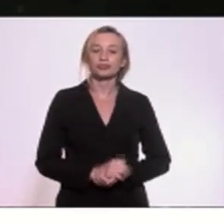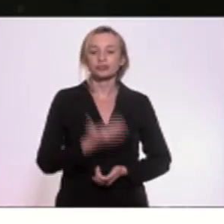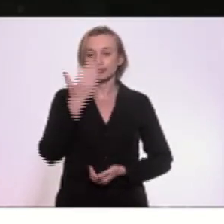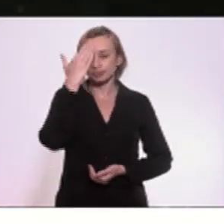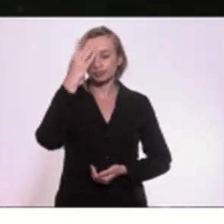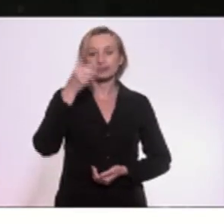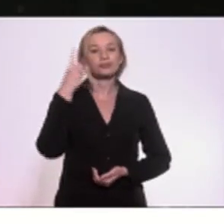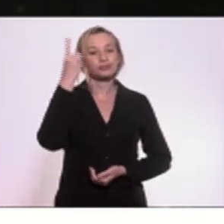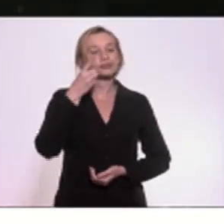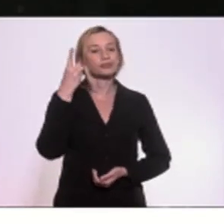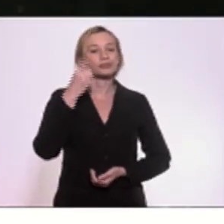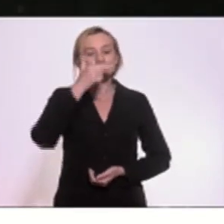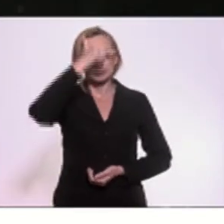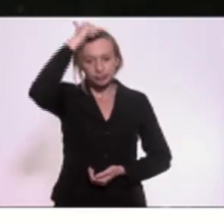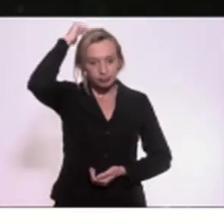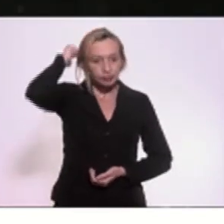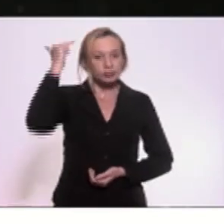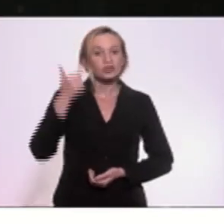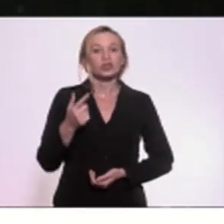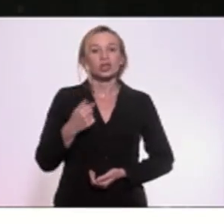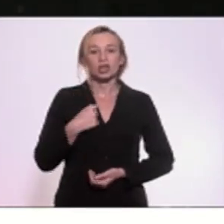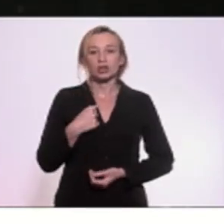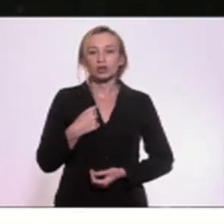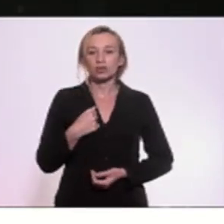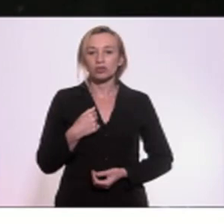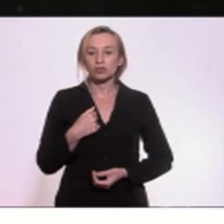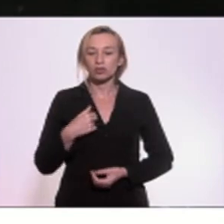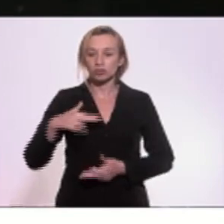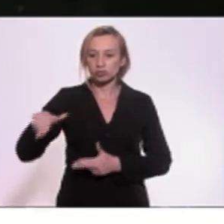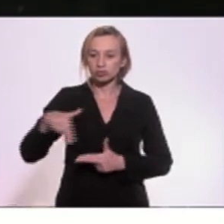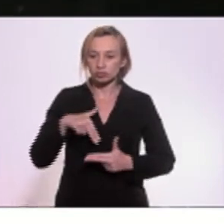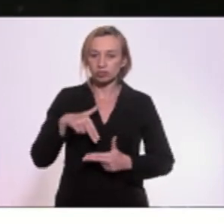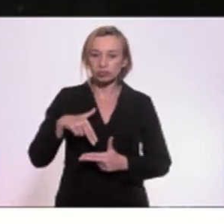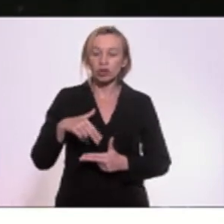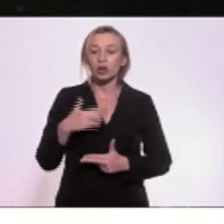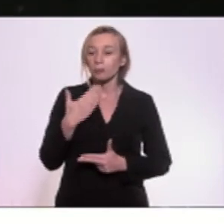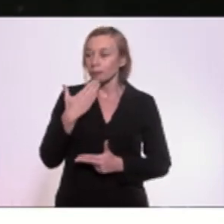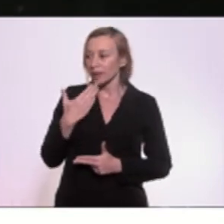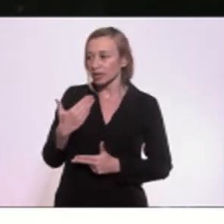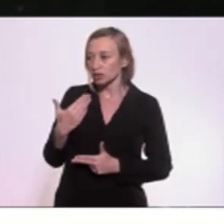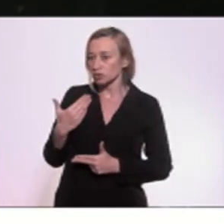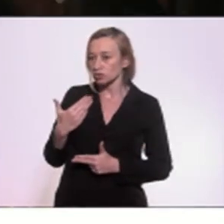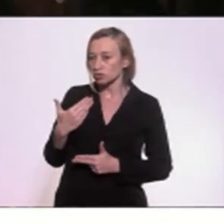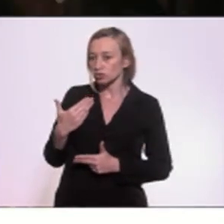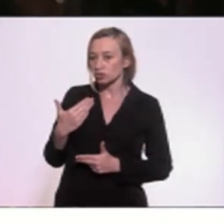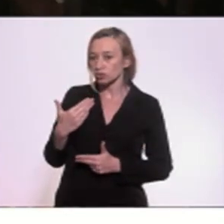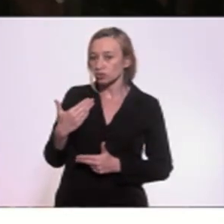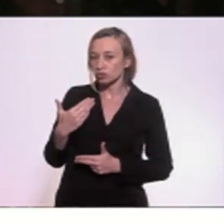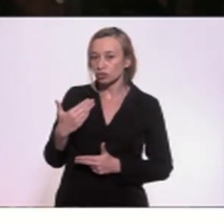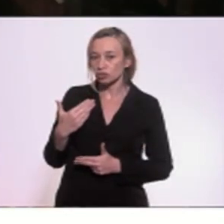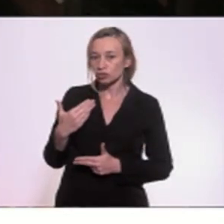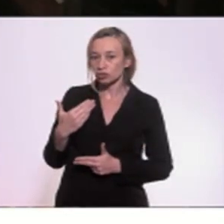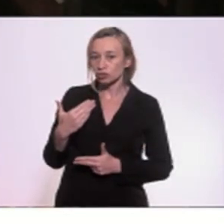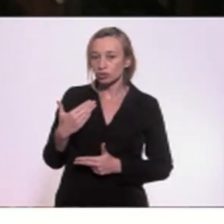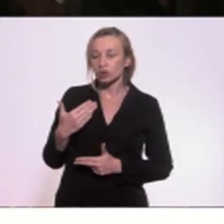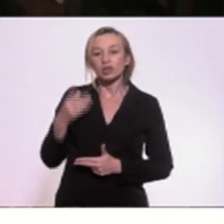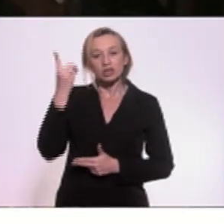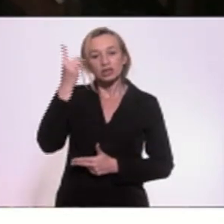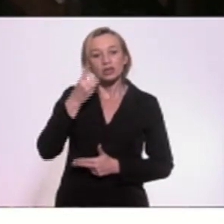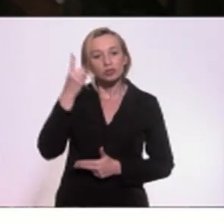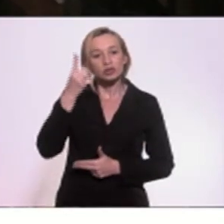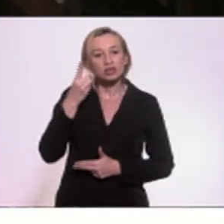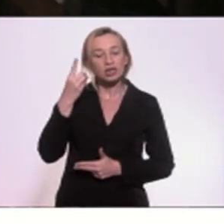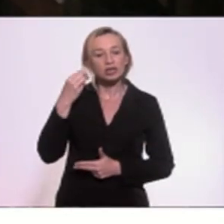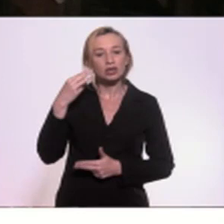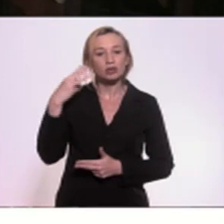Obrigado, deputado Luiz Paulo. Eu sou o próximo orador inscrito. Eu pediria à deputada